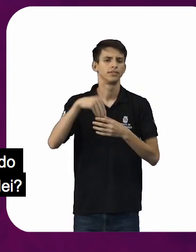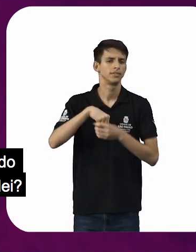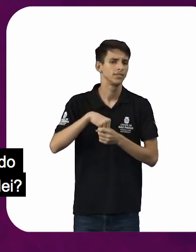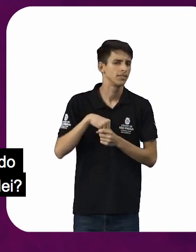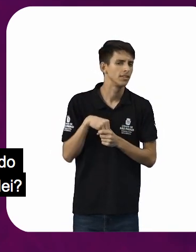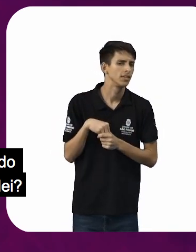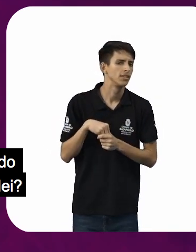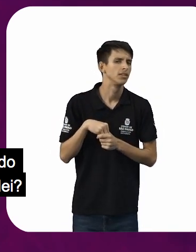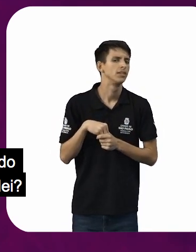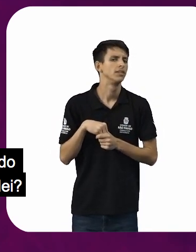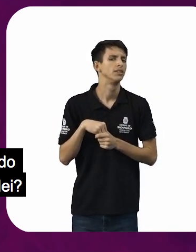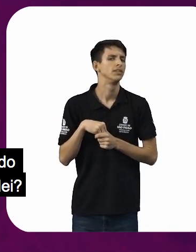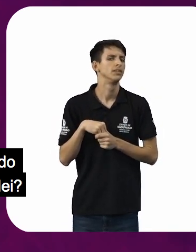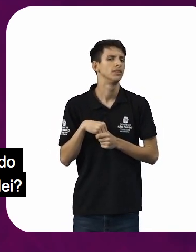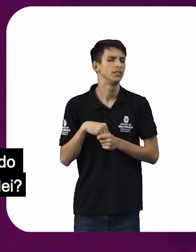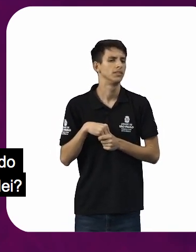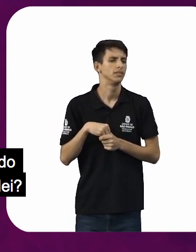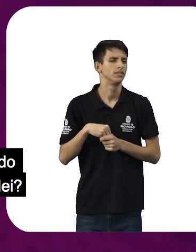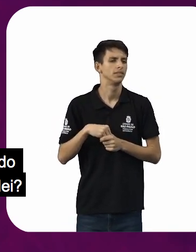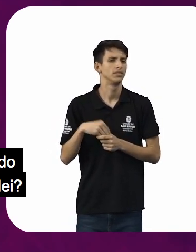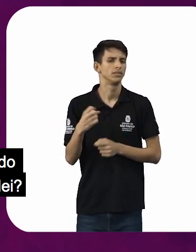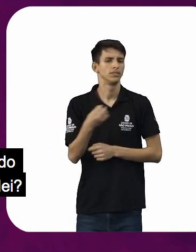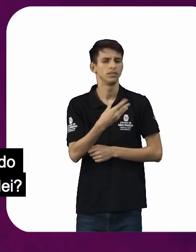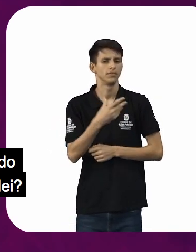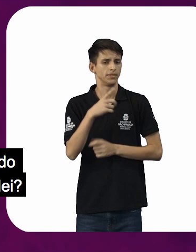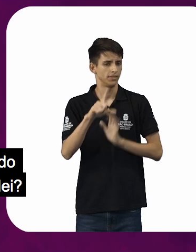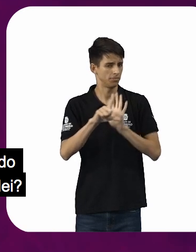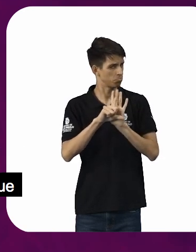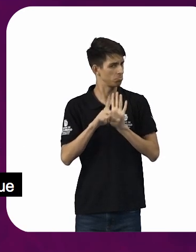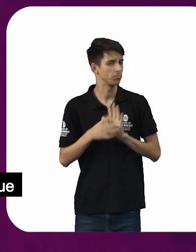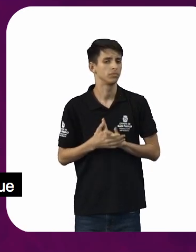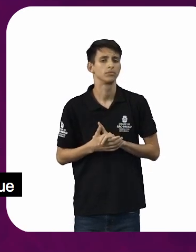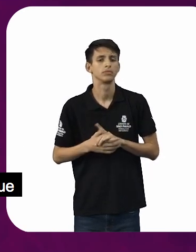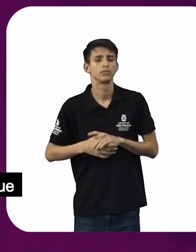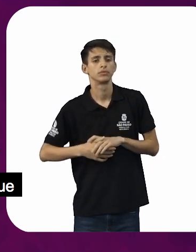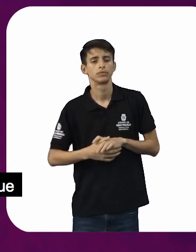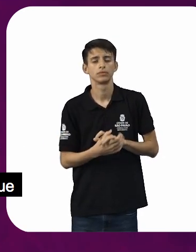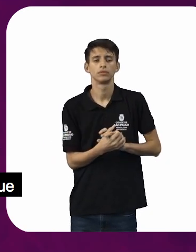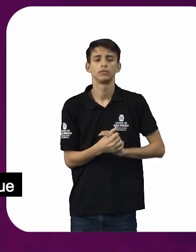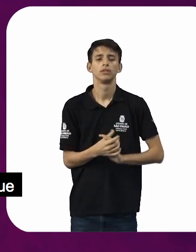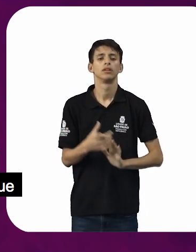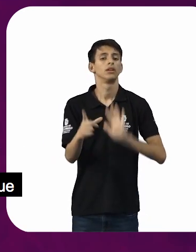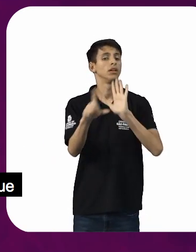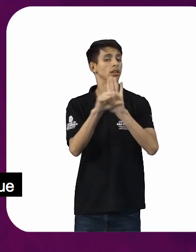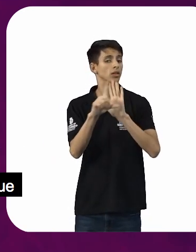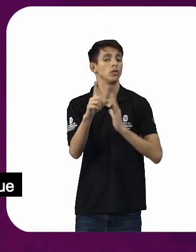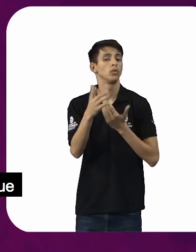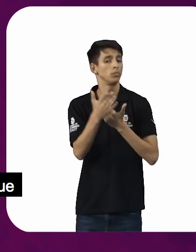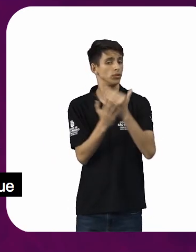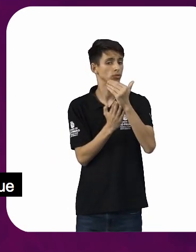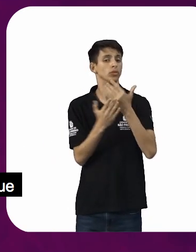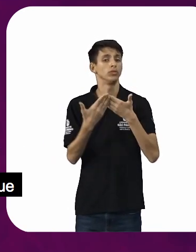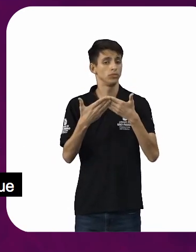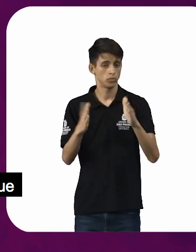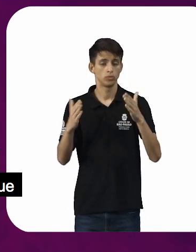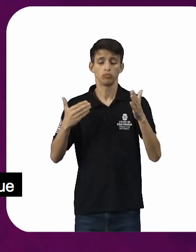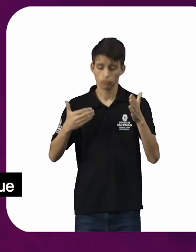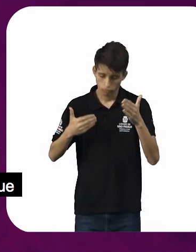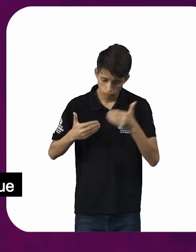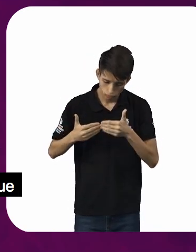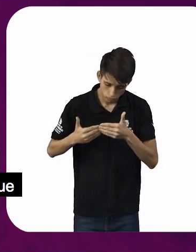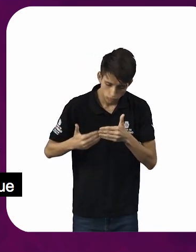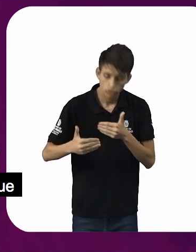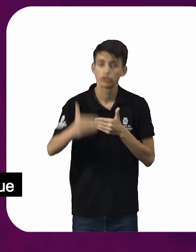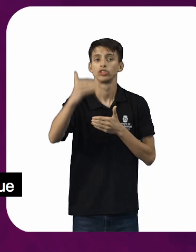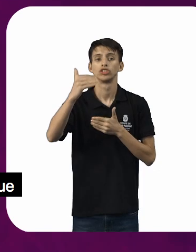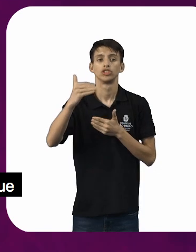alguma condenação com base nessa nova lei? Não, a lei Rosana foi Rufino. sancionada agora, se não me engano, em janeiro de